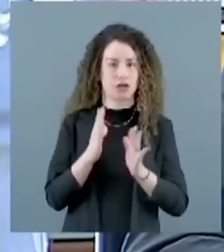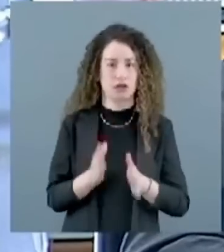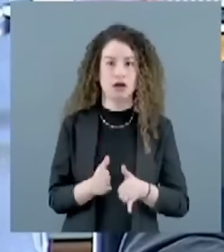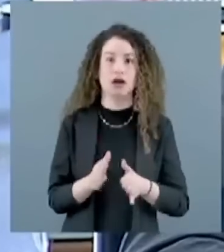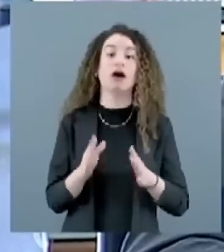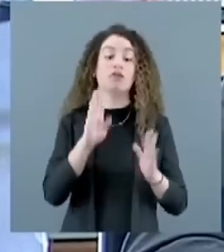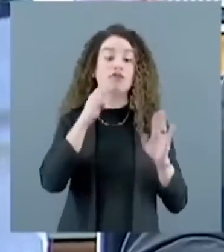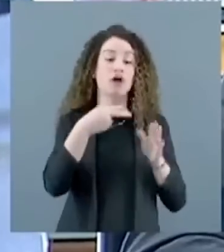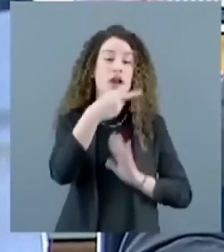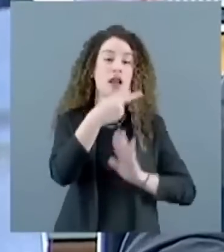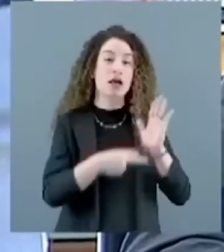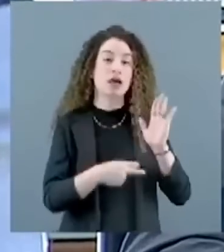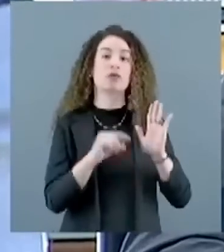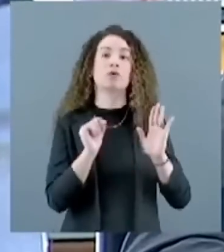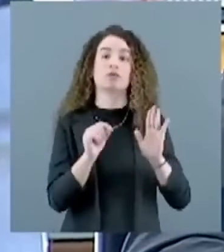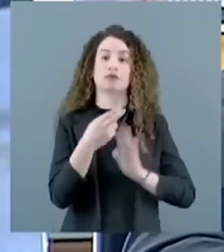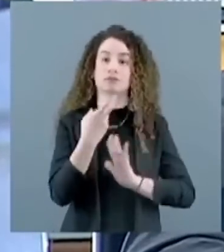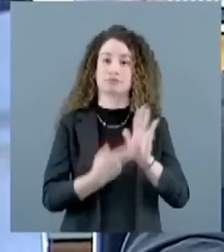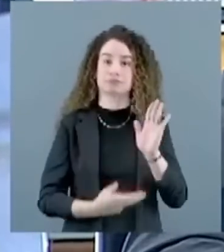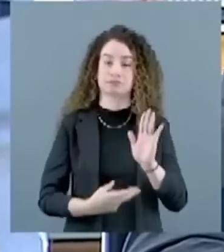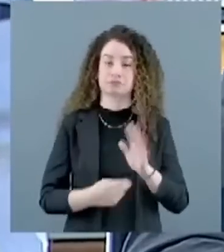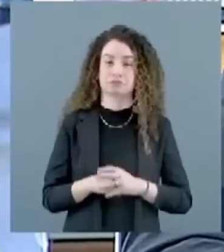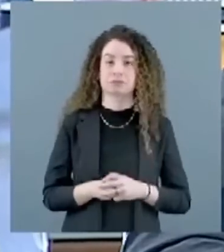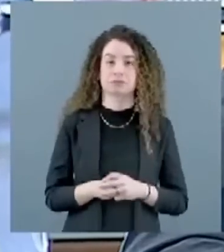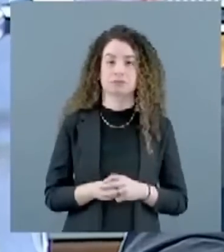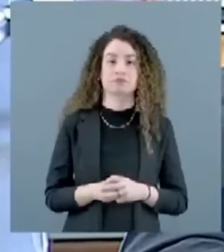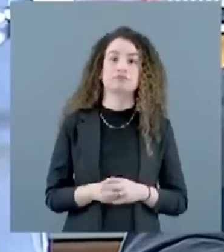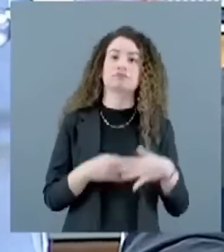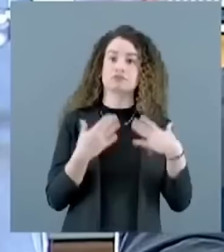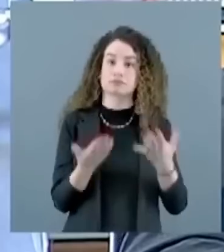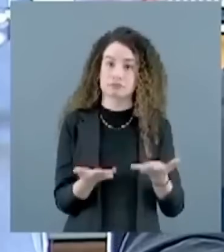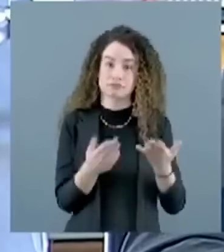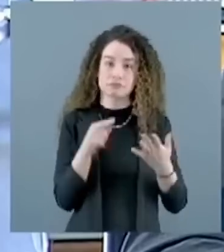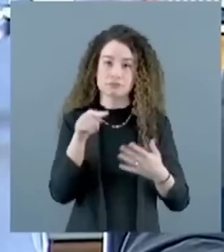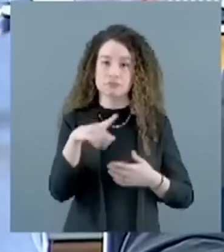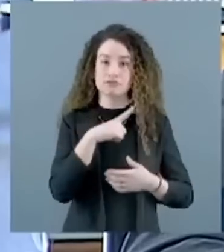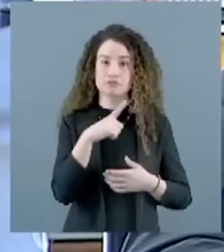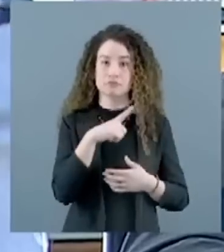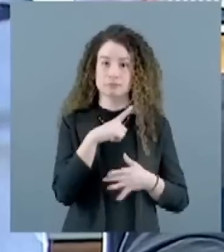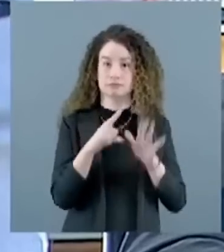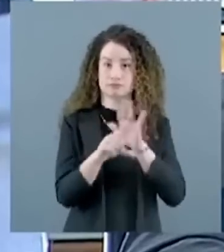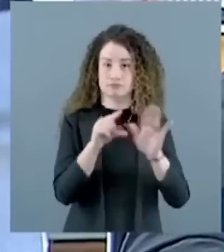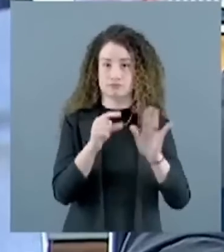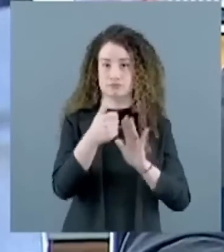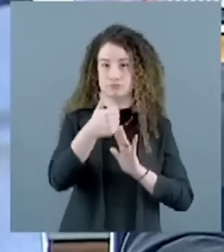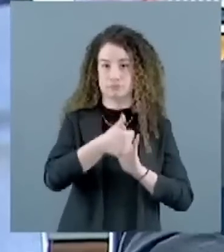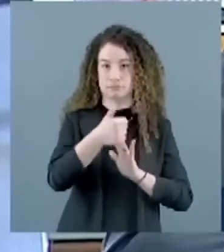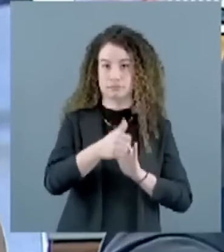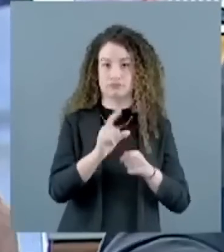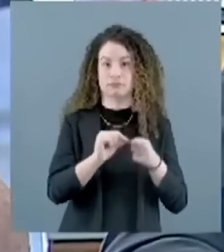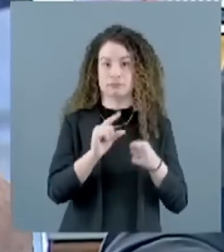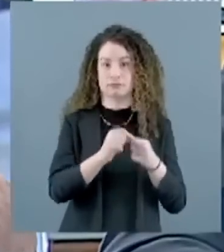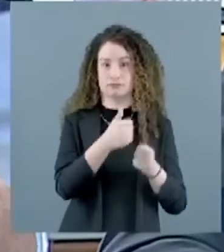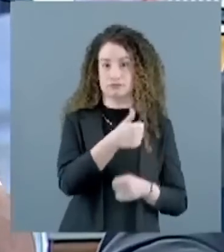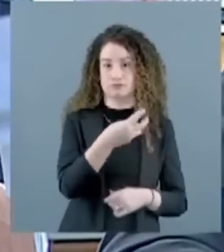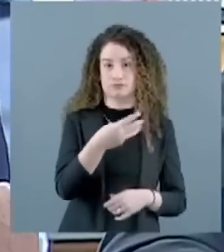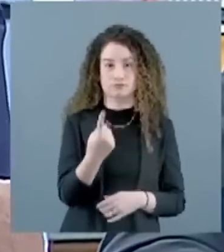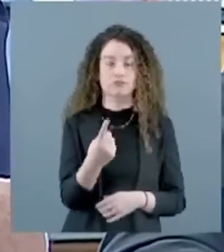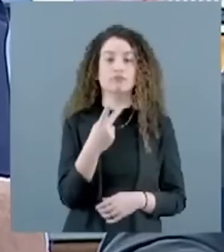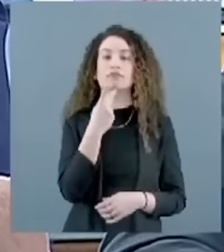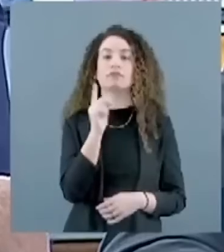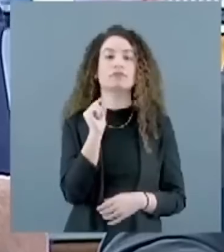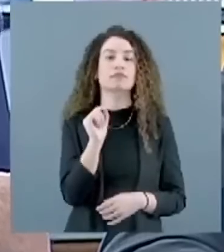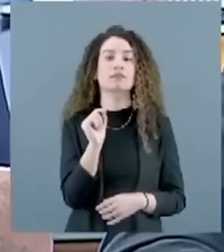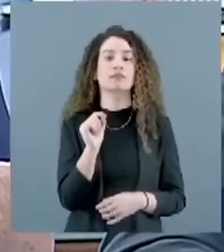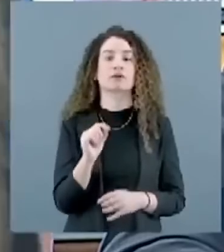regimental. Cumpre destacar, senhor presidente, conforme expressamente estabelece o parágrafo 1º do artigo 131, que